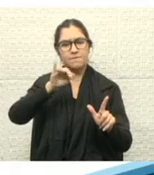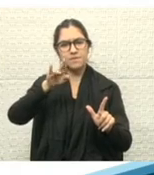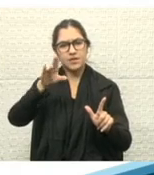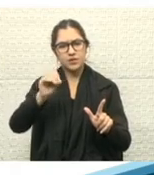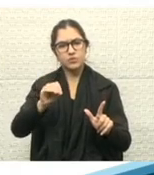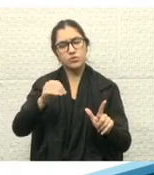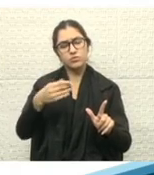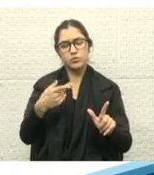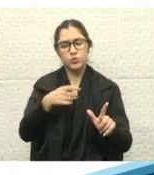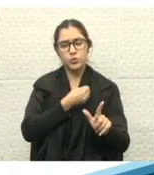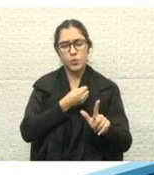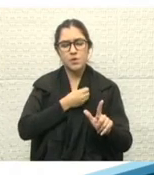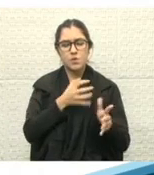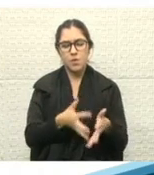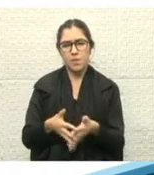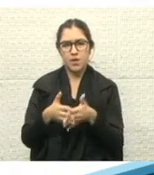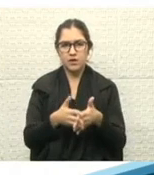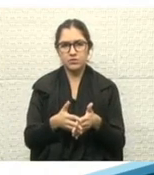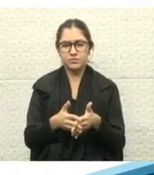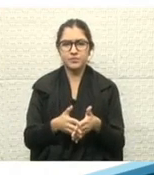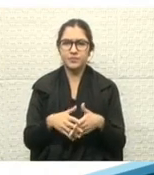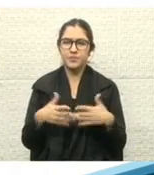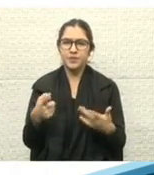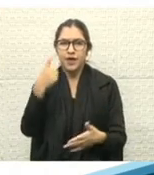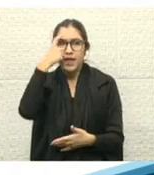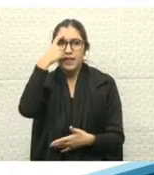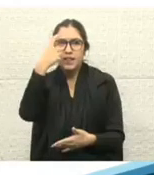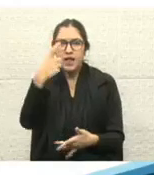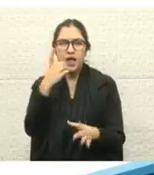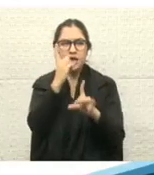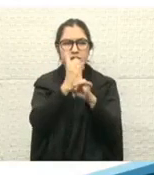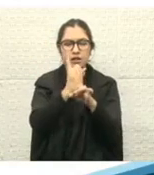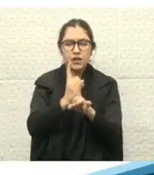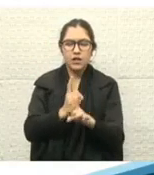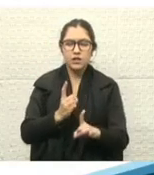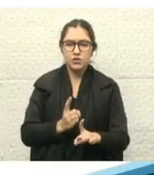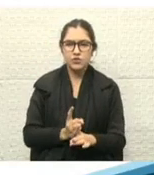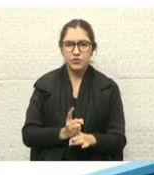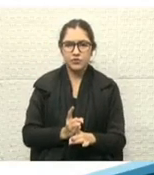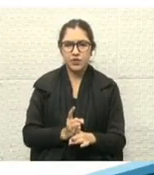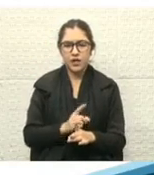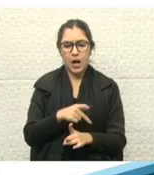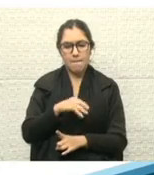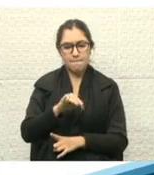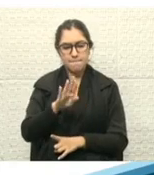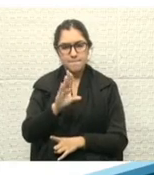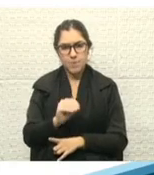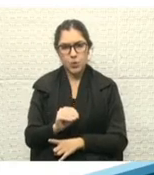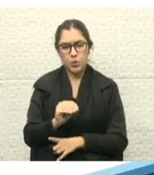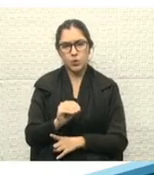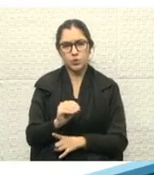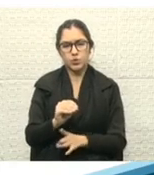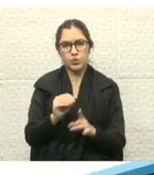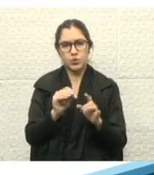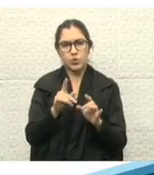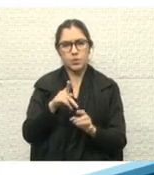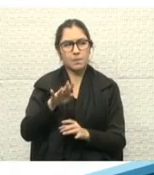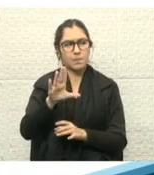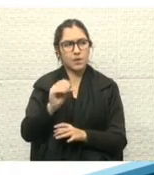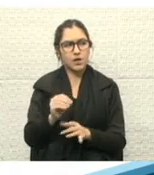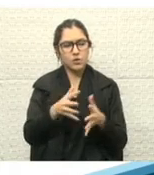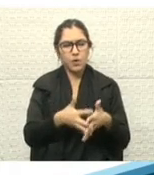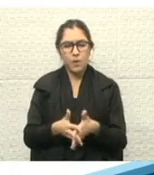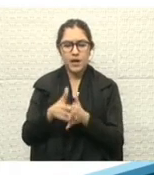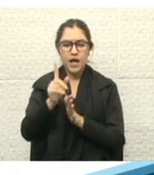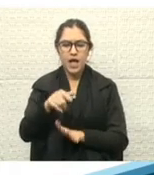número complexo. Então, a ideia de identificar o ponto no plano complexo